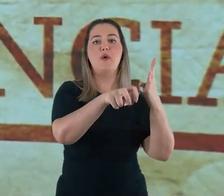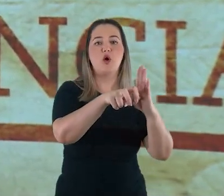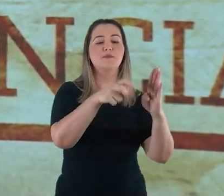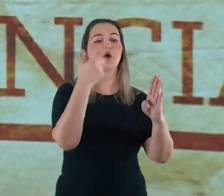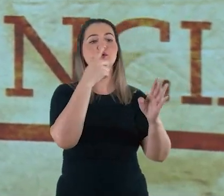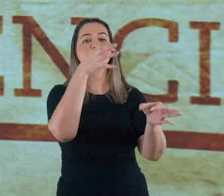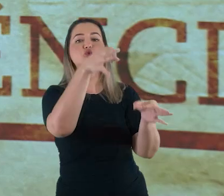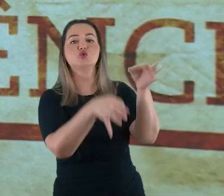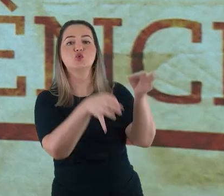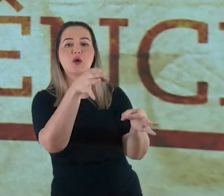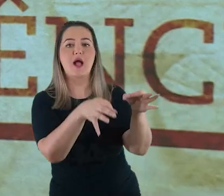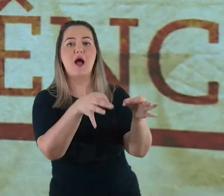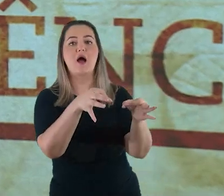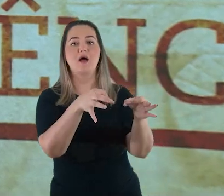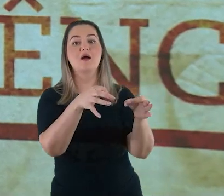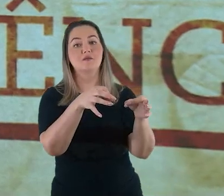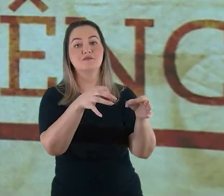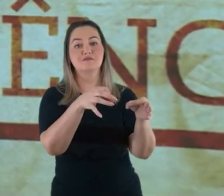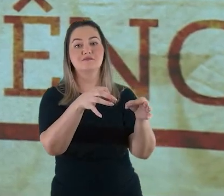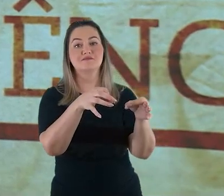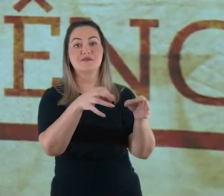o povo em nome do rei